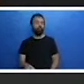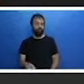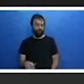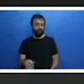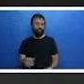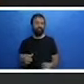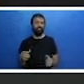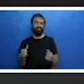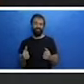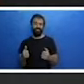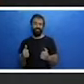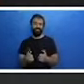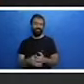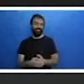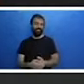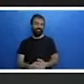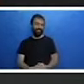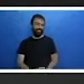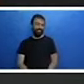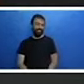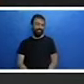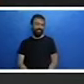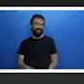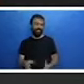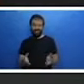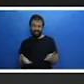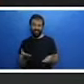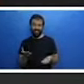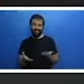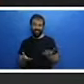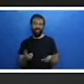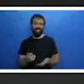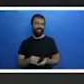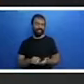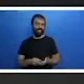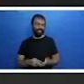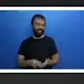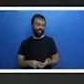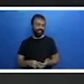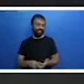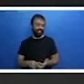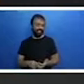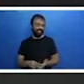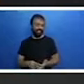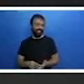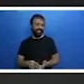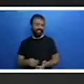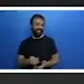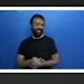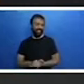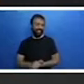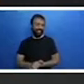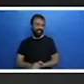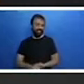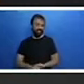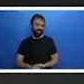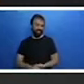três peguei ó e ainda brincando disse assim para não sujar o meia né